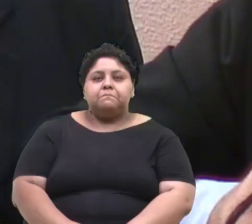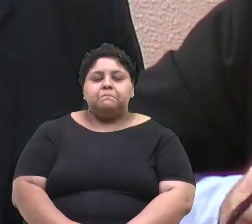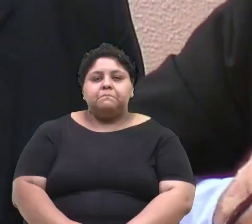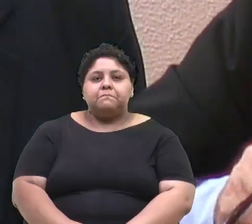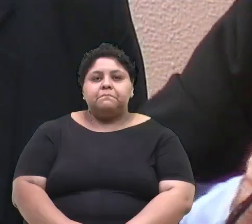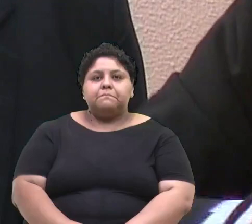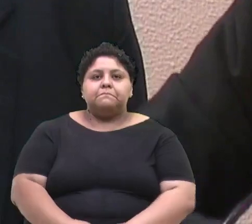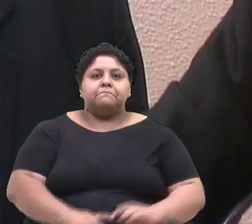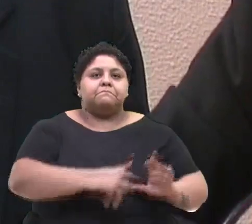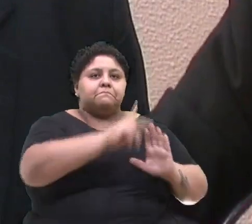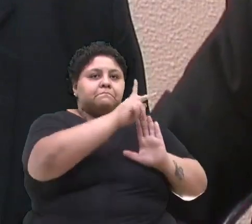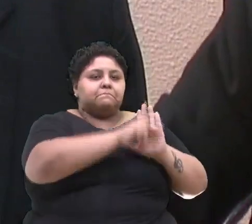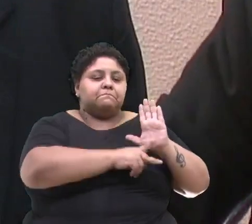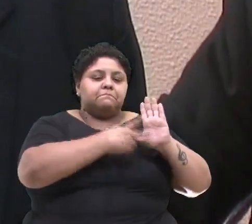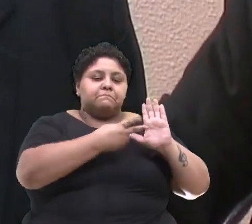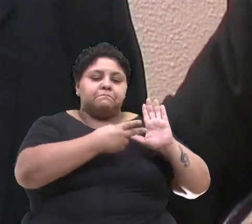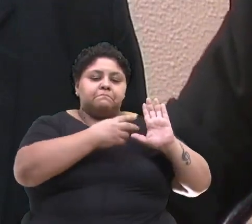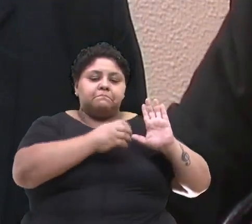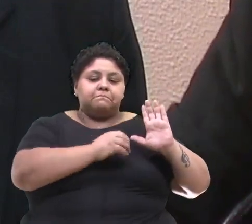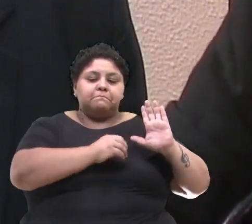2015, todo